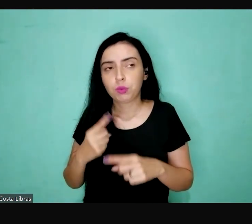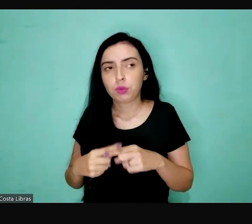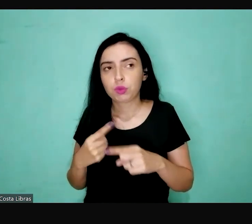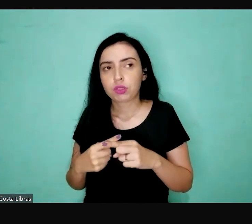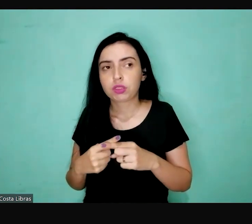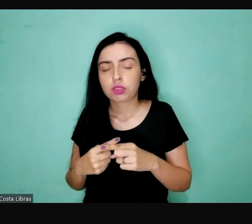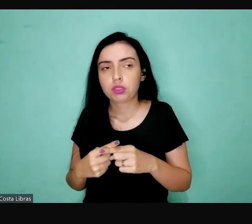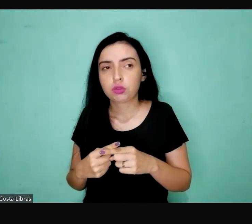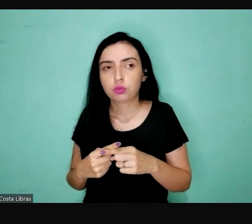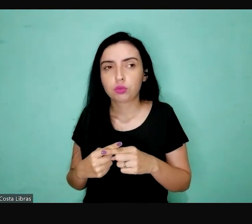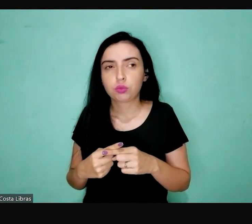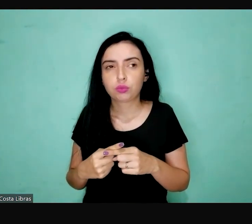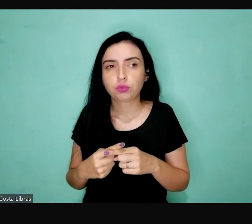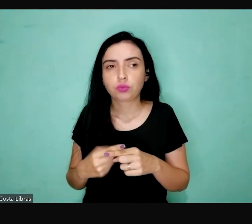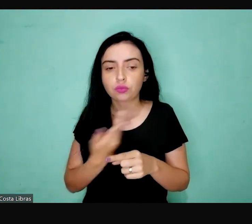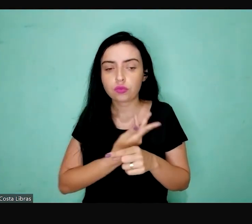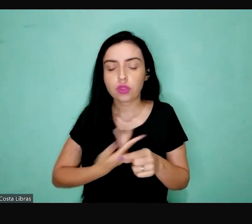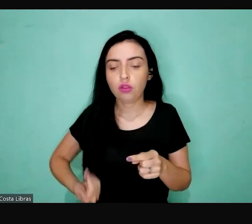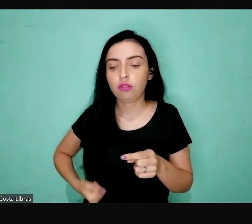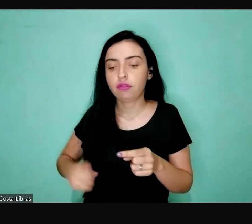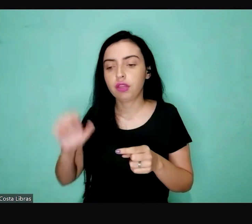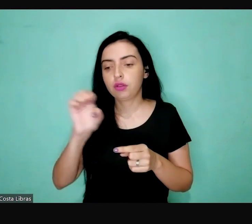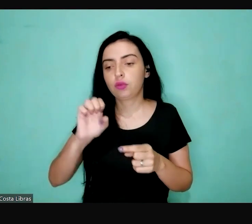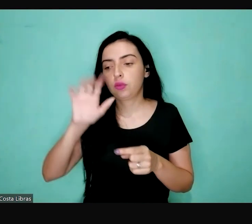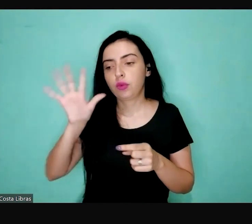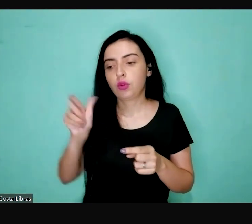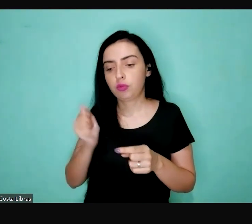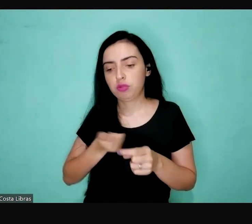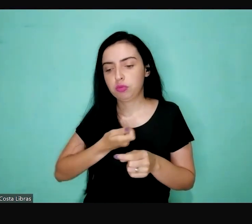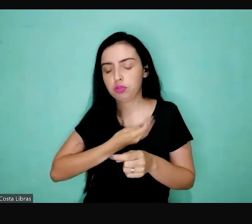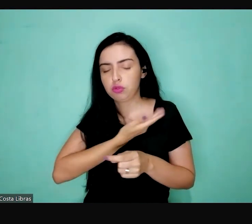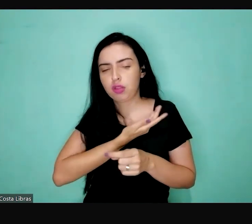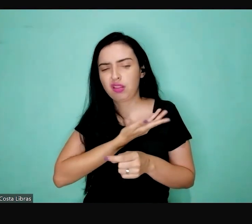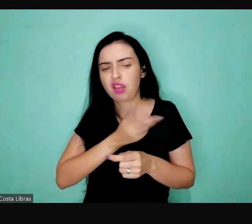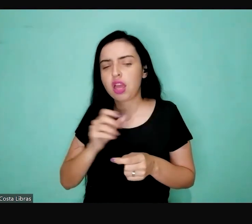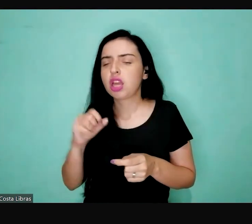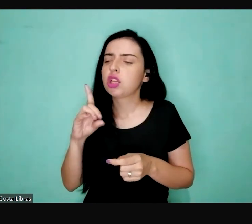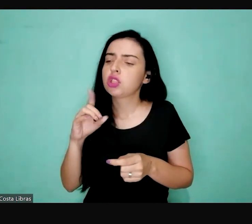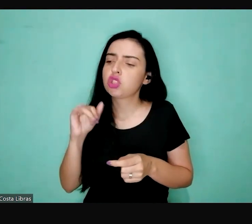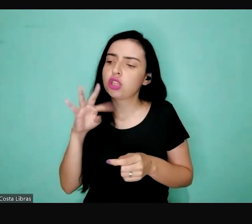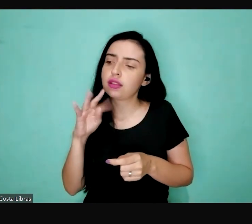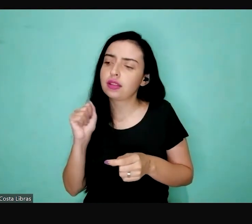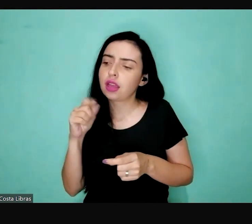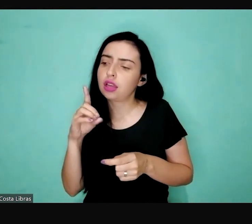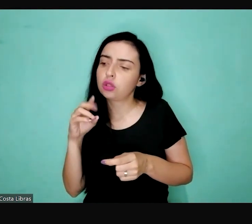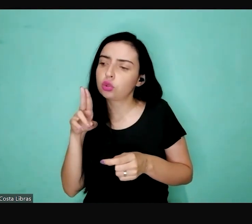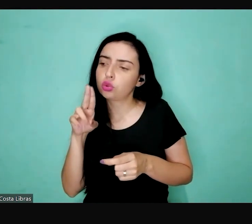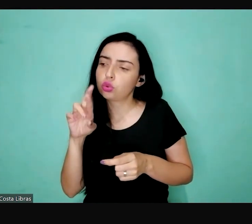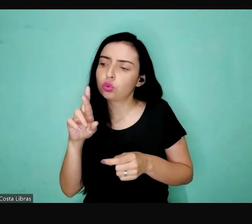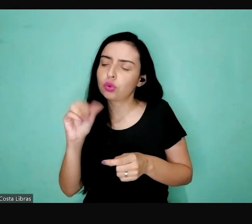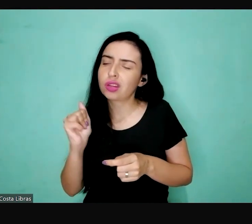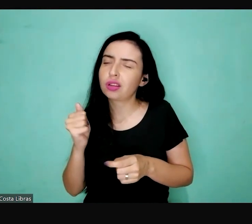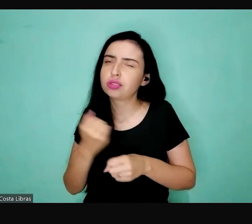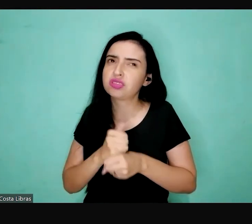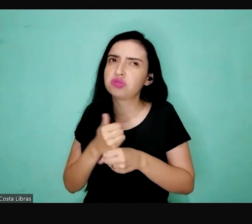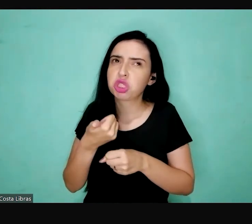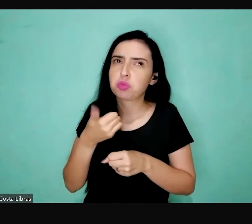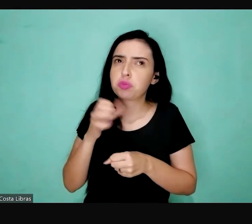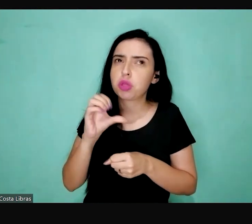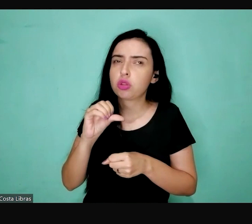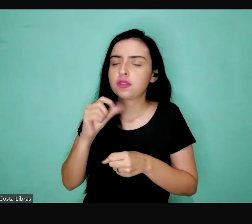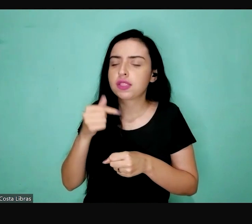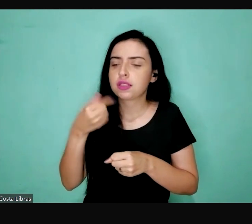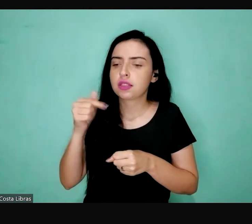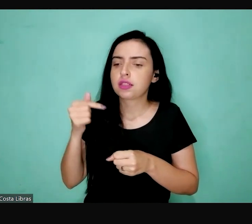Europeu, depois da ditadura, se não lembro mal, do 1977, vincula a